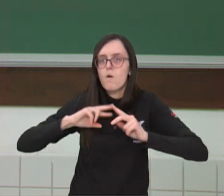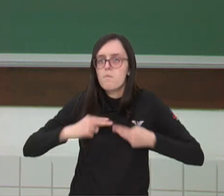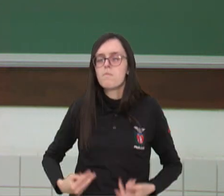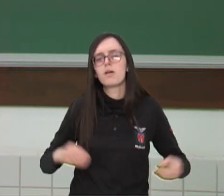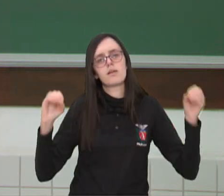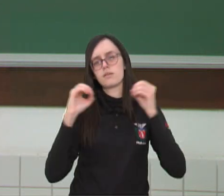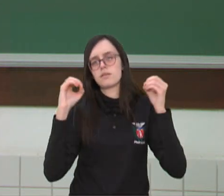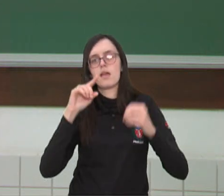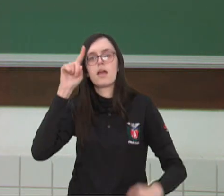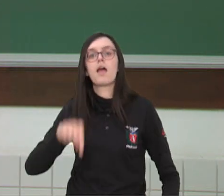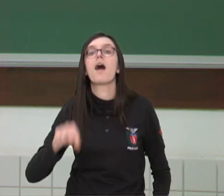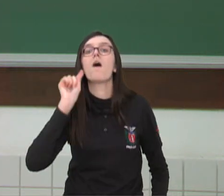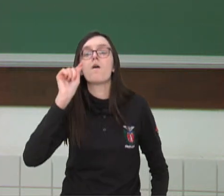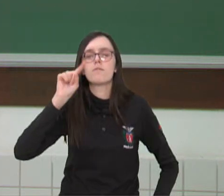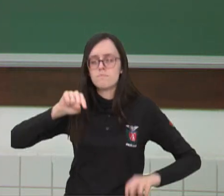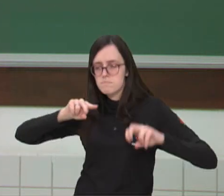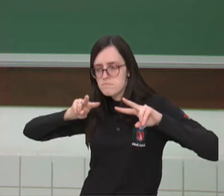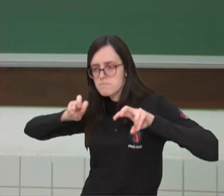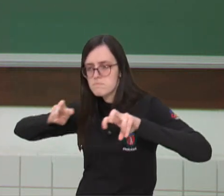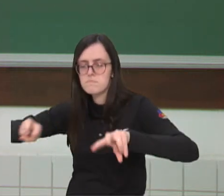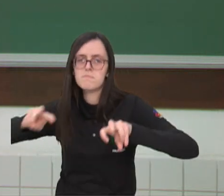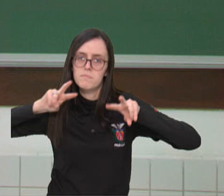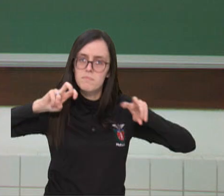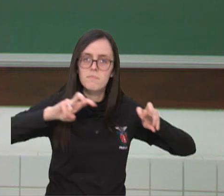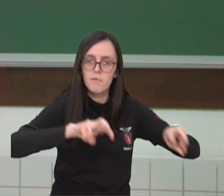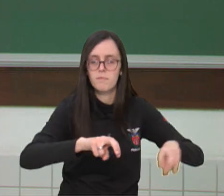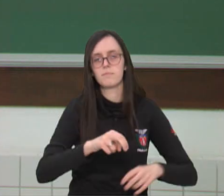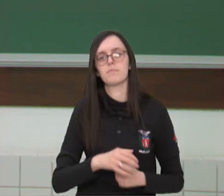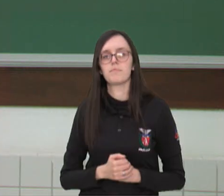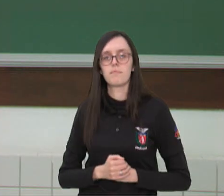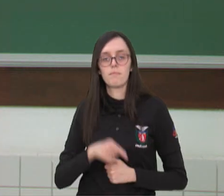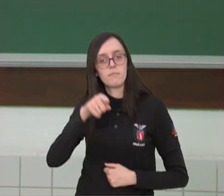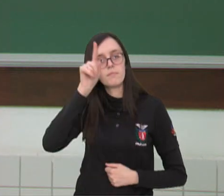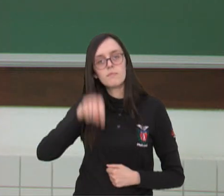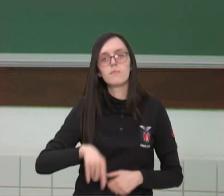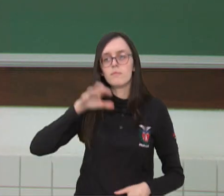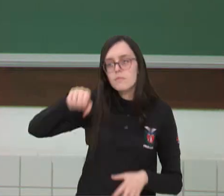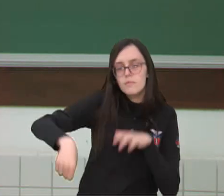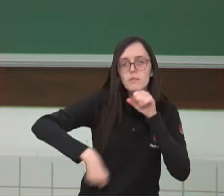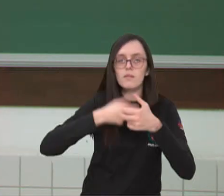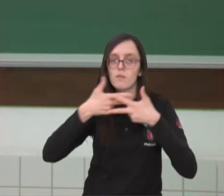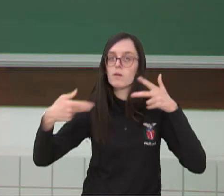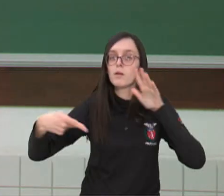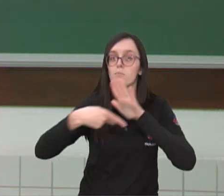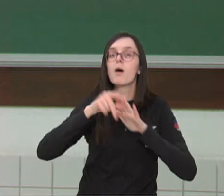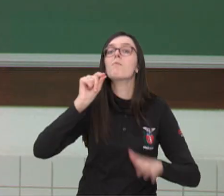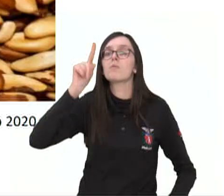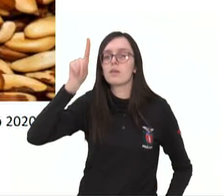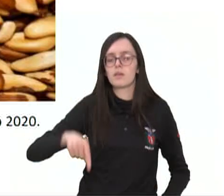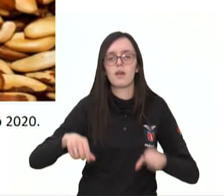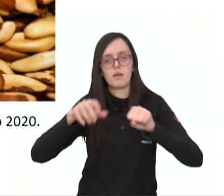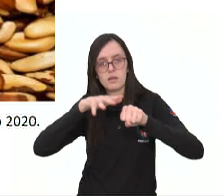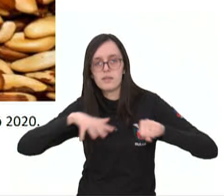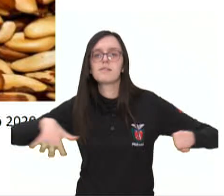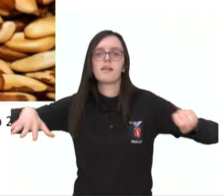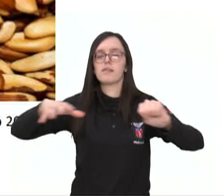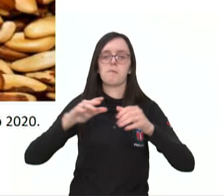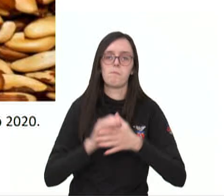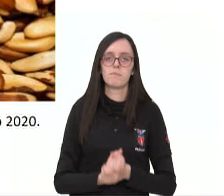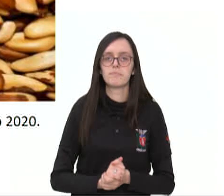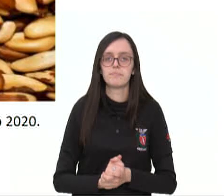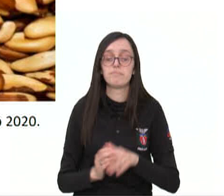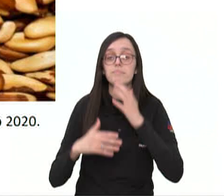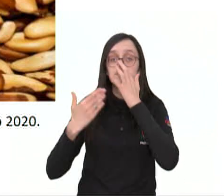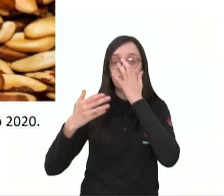É uma atividade extrativista. A extração das drogas do sertão. Então,